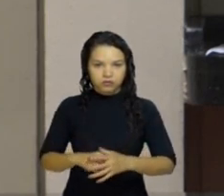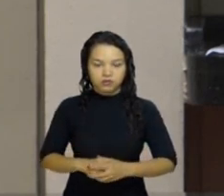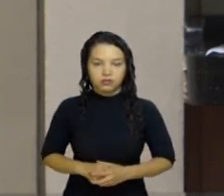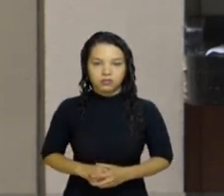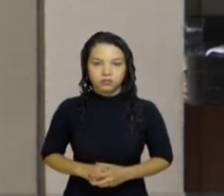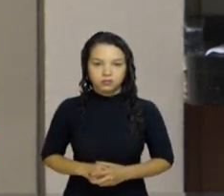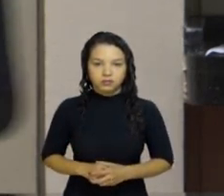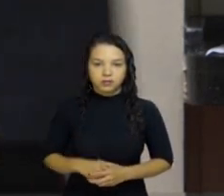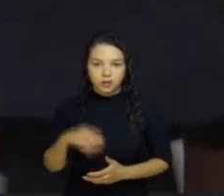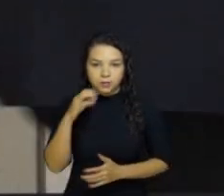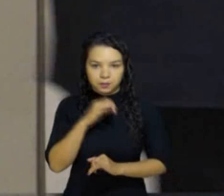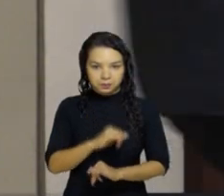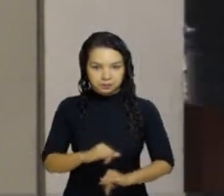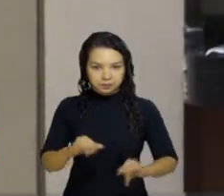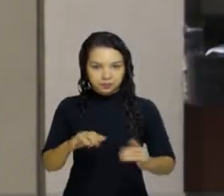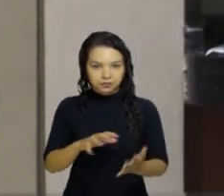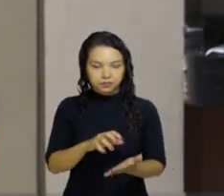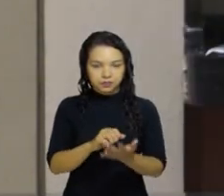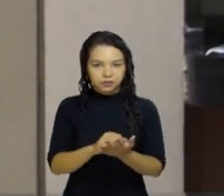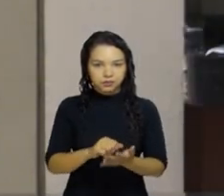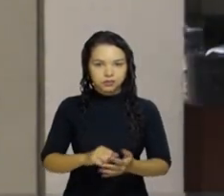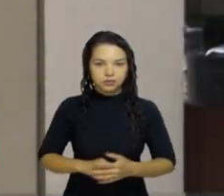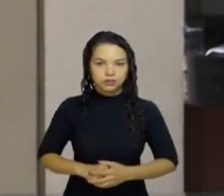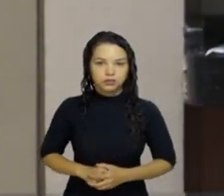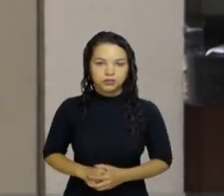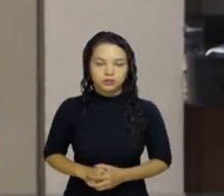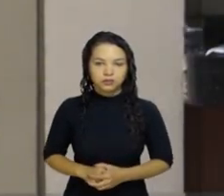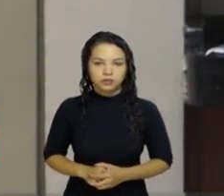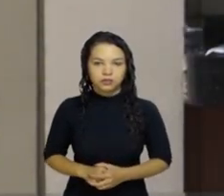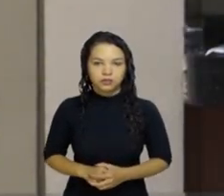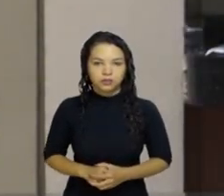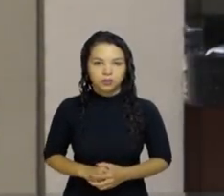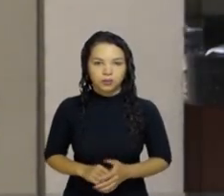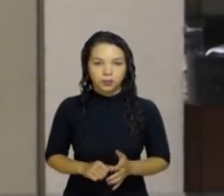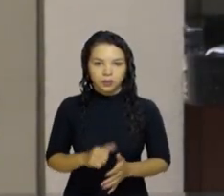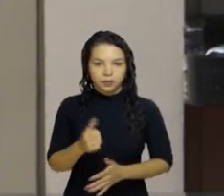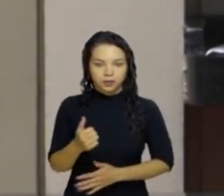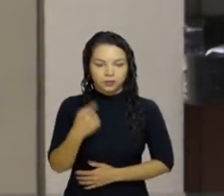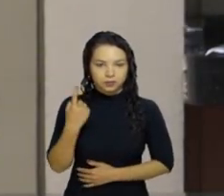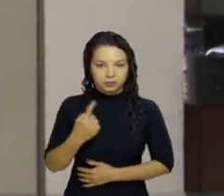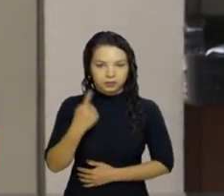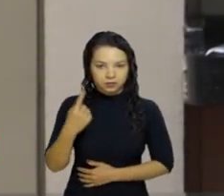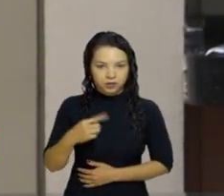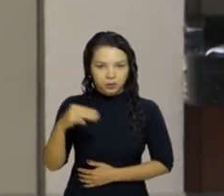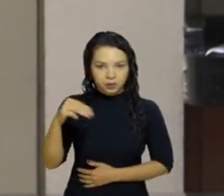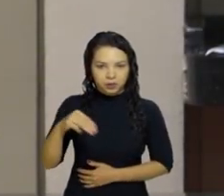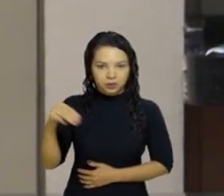comunicações. Inscrito para falar, em primeiro lugar, o senhor deputado Mário Mota.